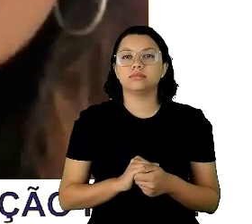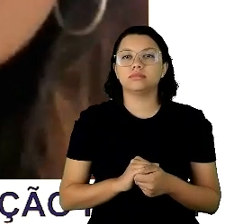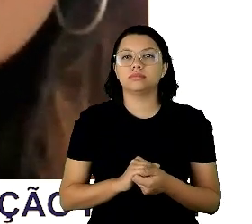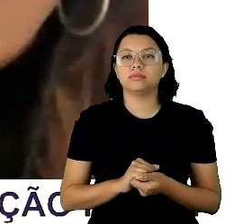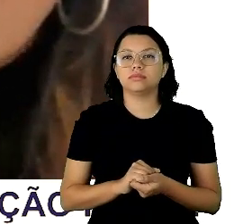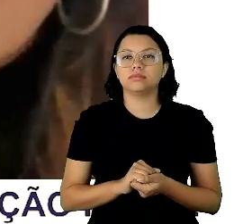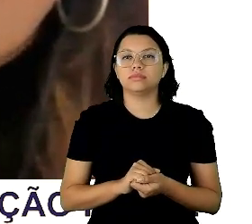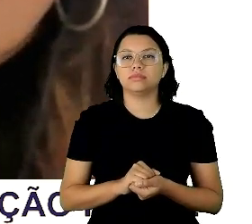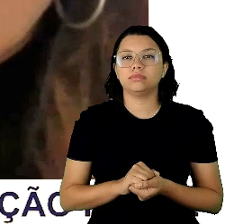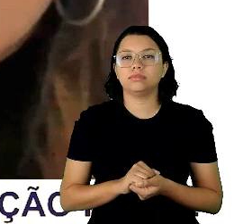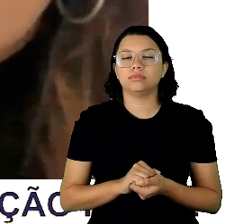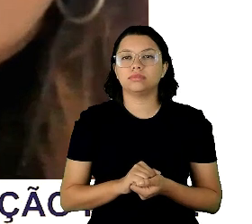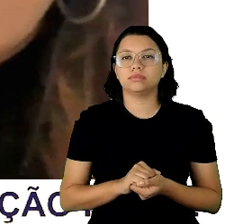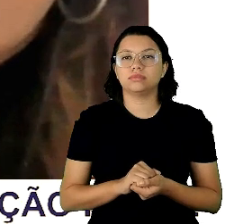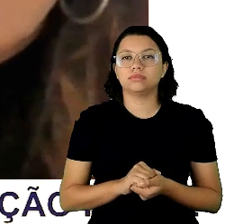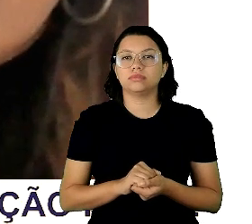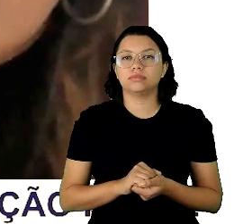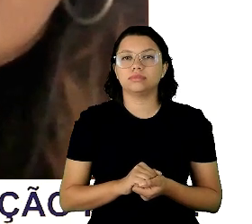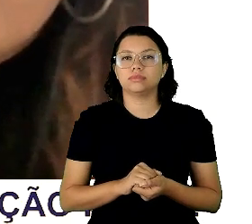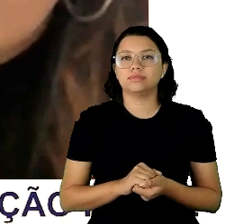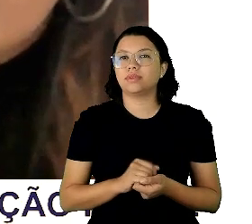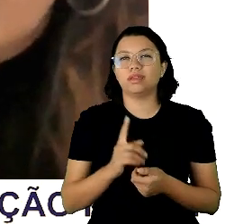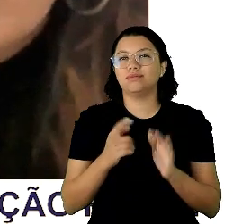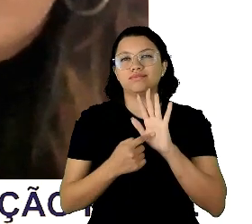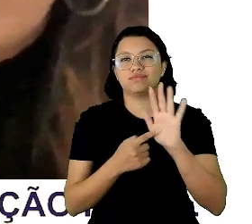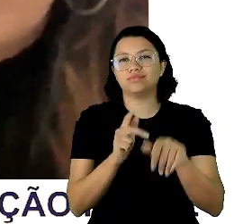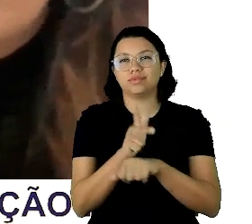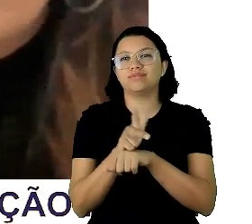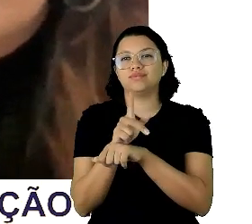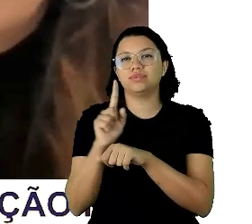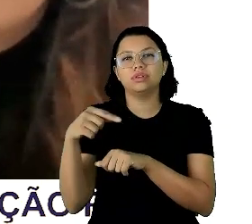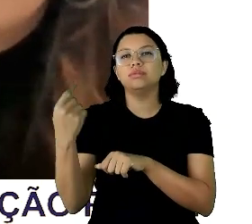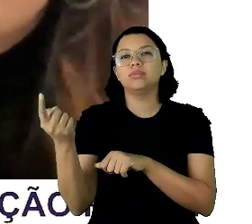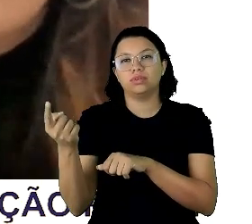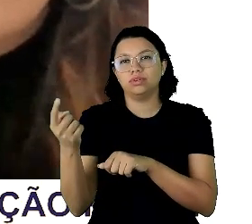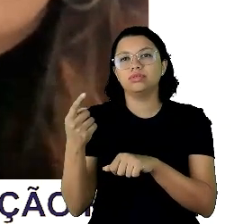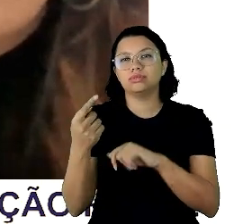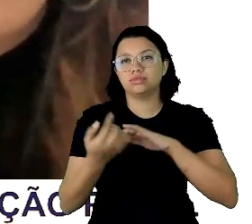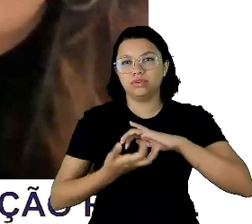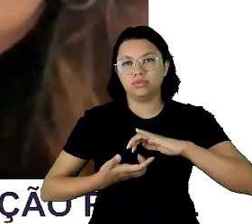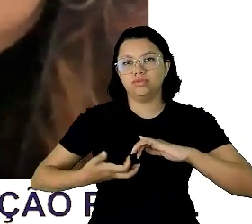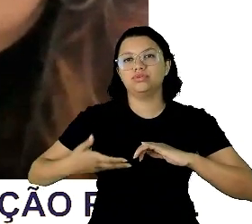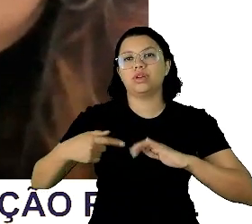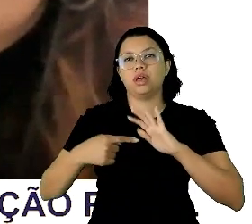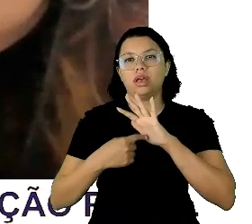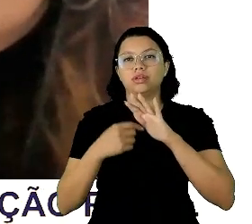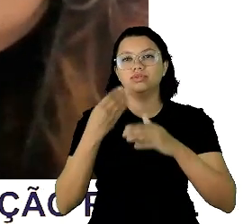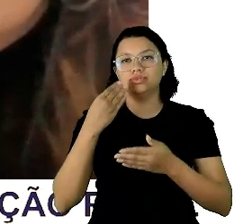eu não sei fazer isso daqui não. Eu não vou passar o vídeo, porque depois eu vou colocar o link aqui, que eu acho mais fácil.